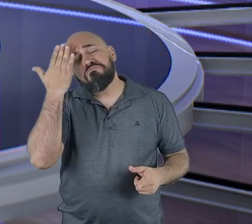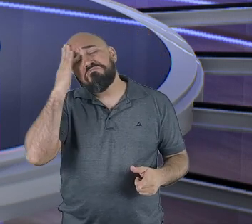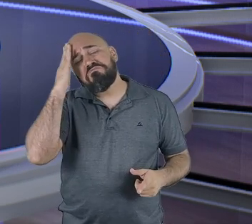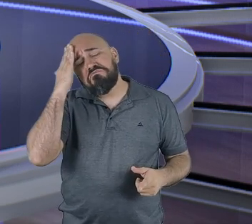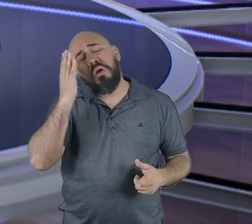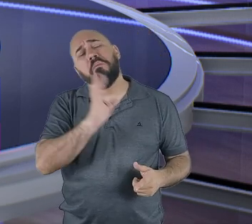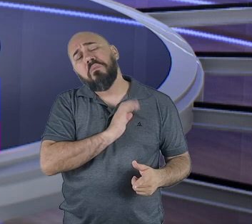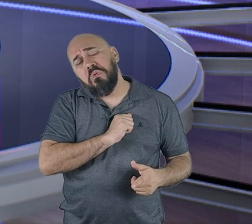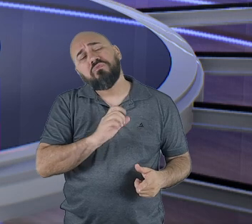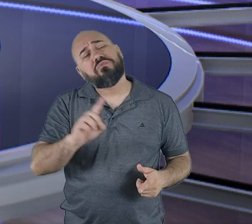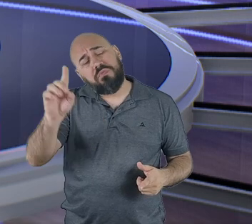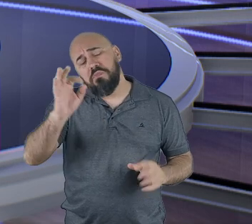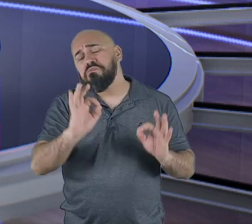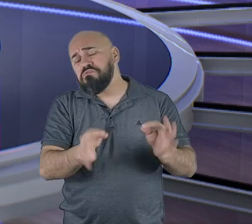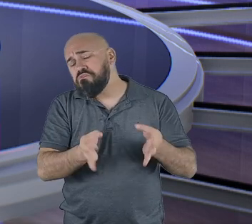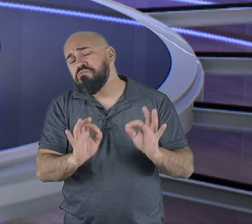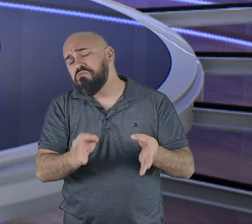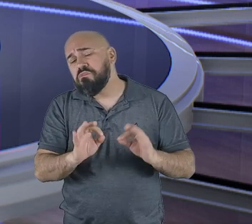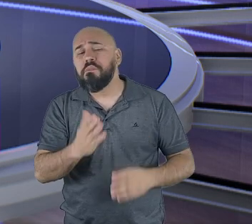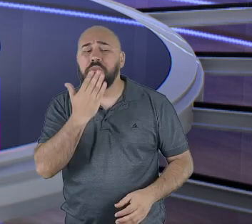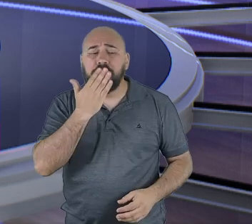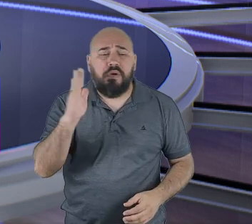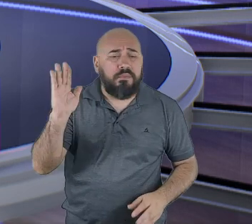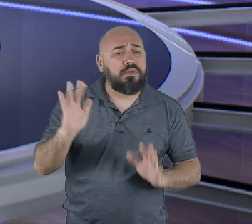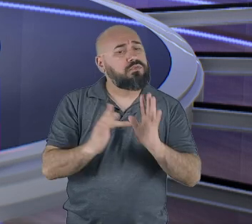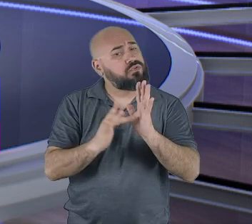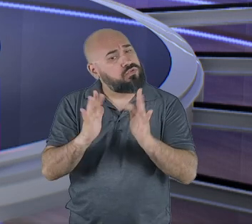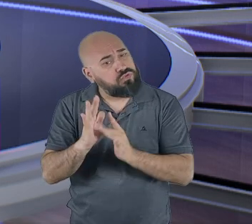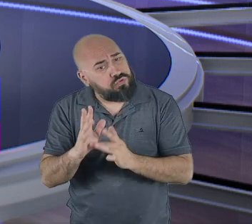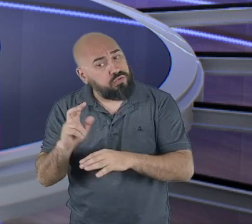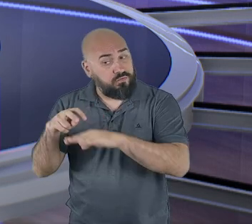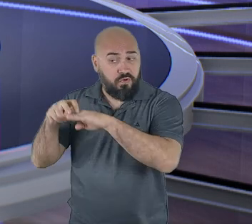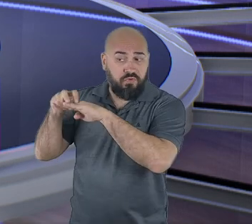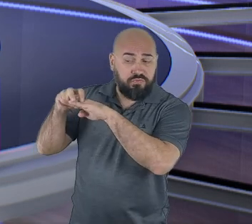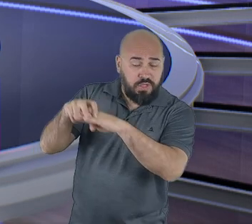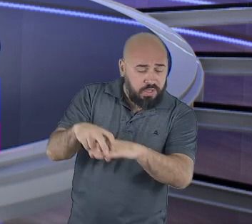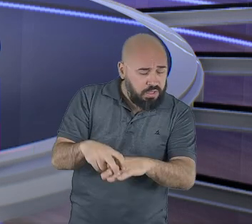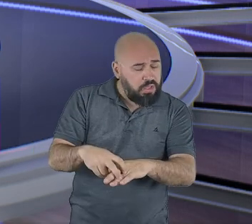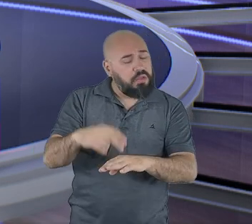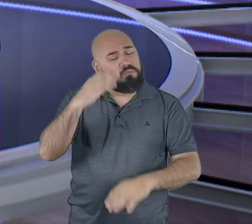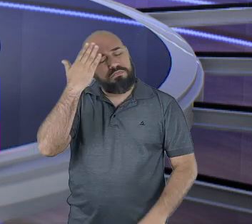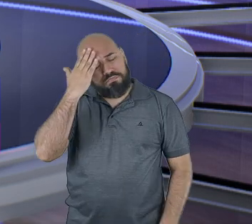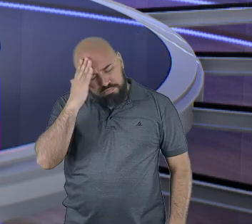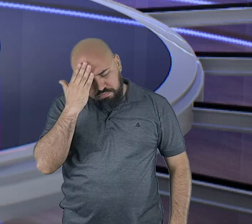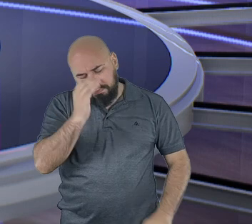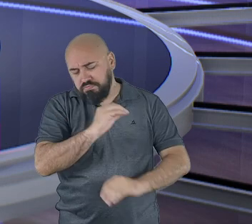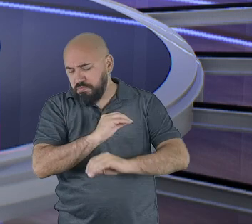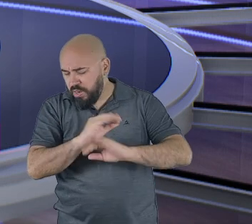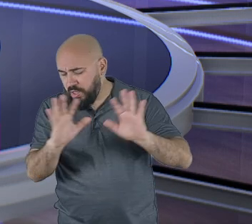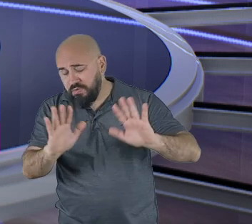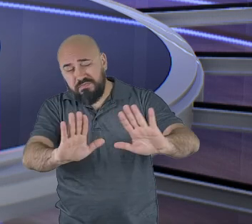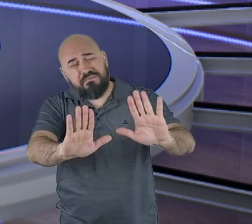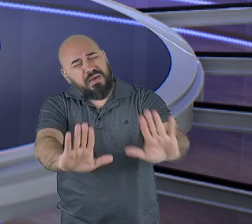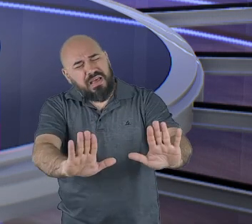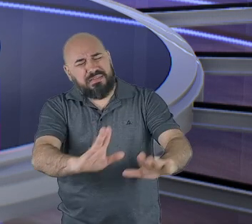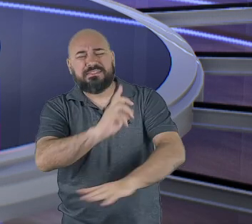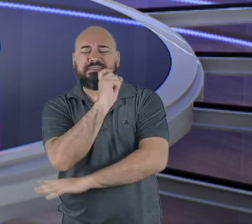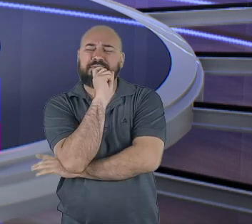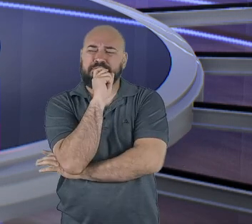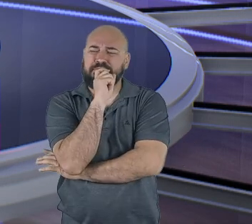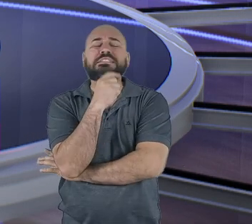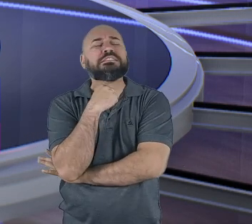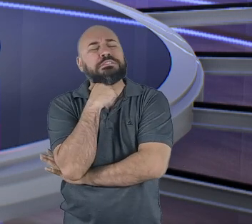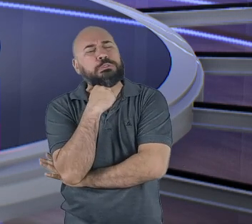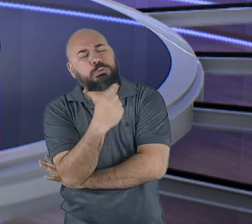de Deus, eu entendi também a promessa de Jesus dizendo que ele voltaria a esta terra,